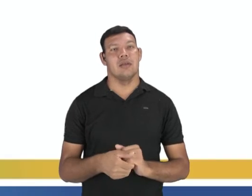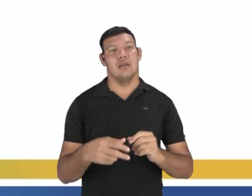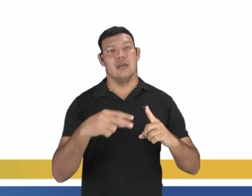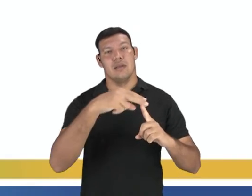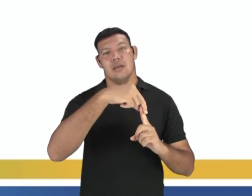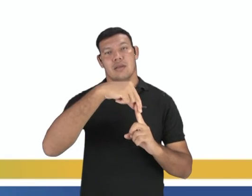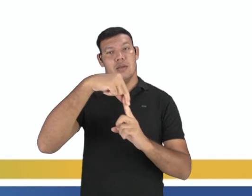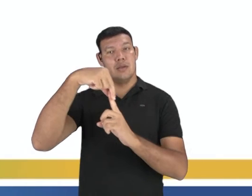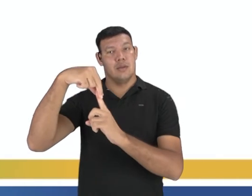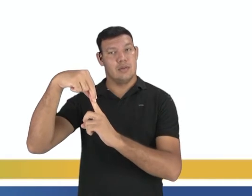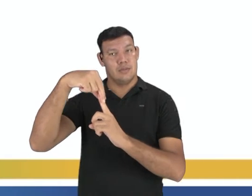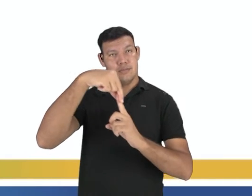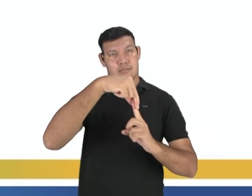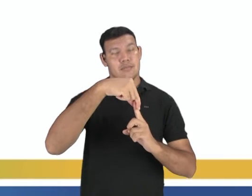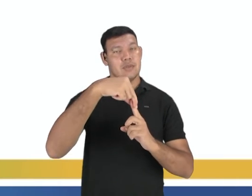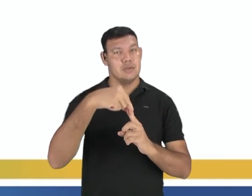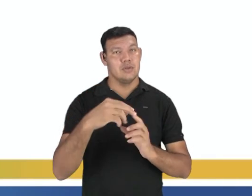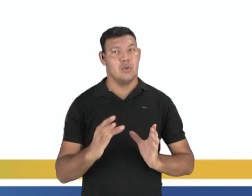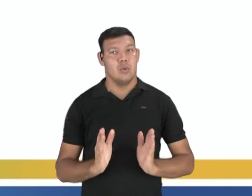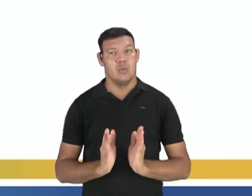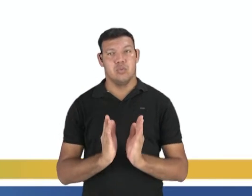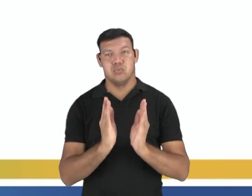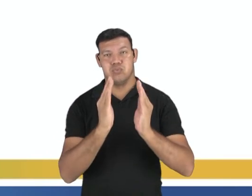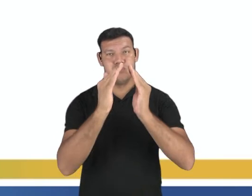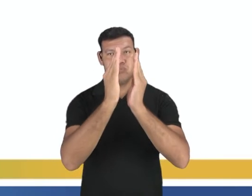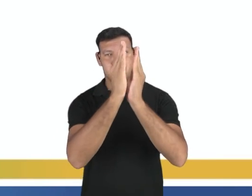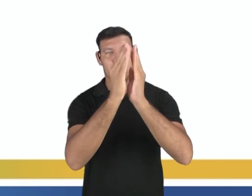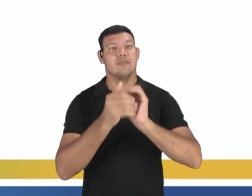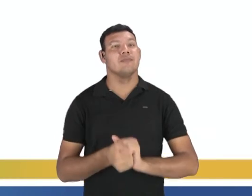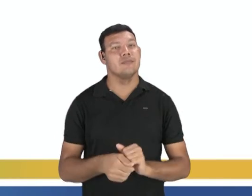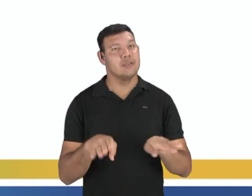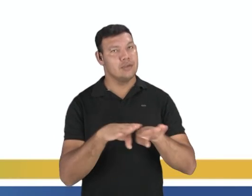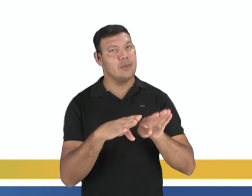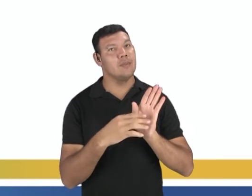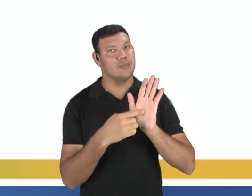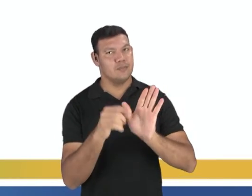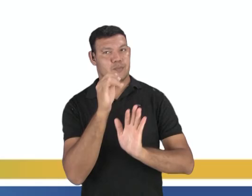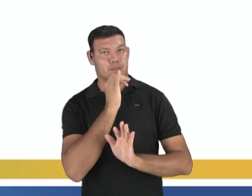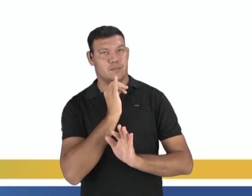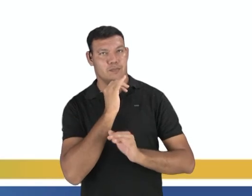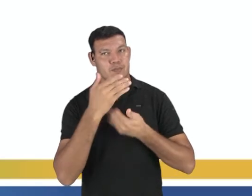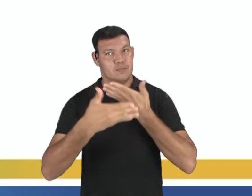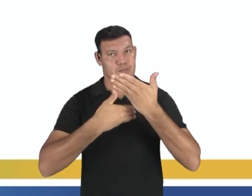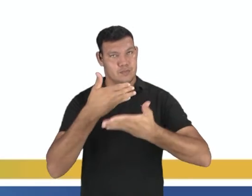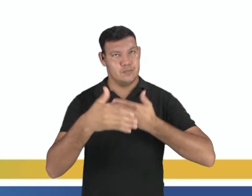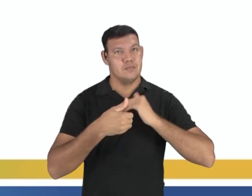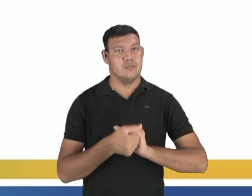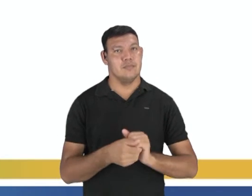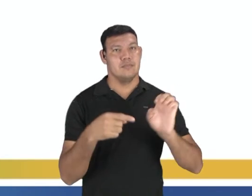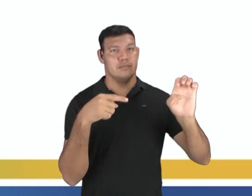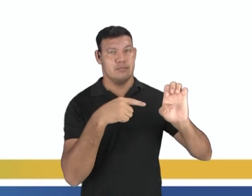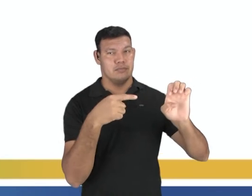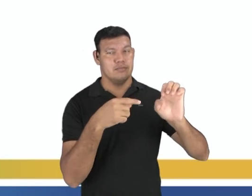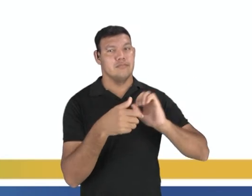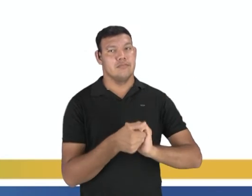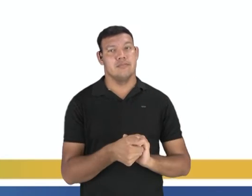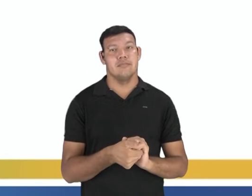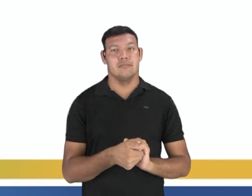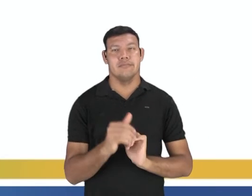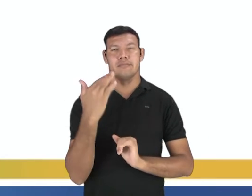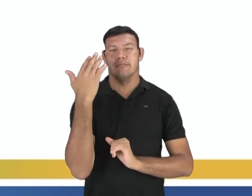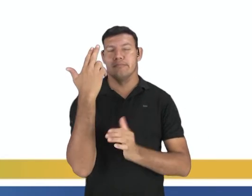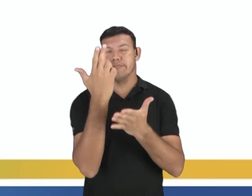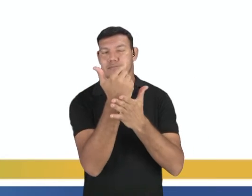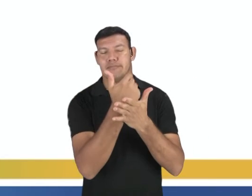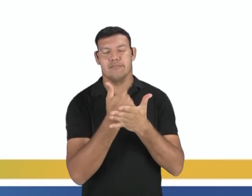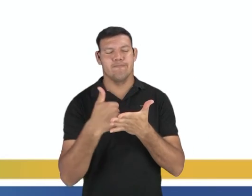na garrafa, é jogo cooperativo, o professor trouxe também na aula de hoje. A letra E, desenho às cegas, o professor não trouxe